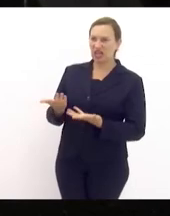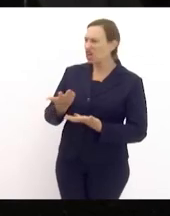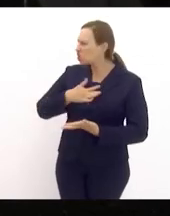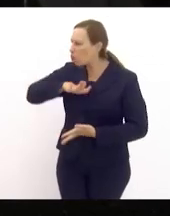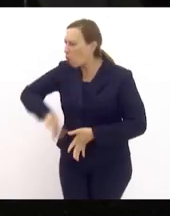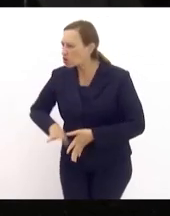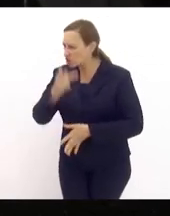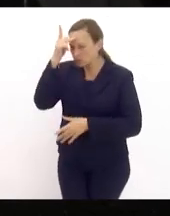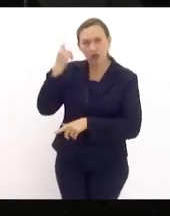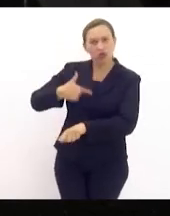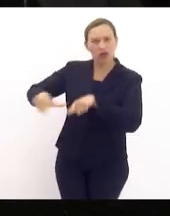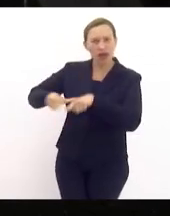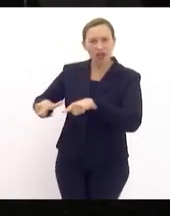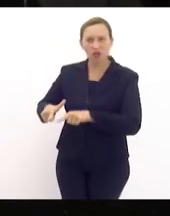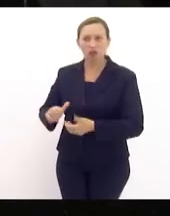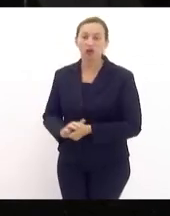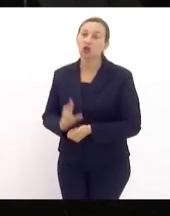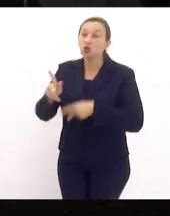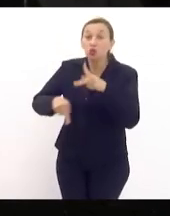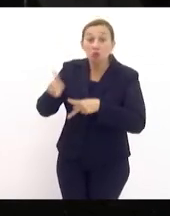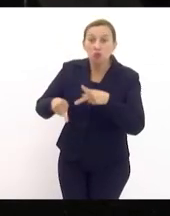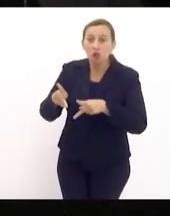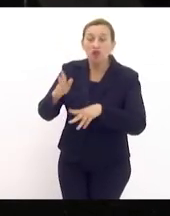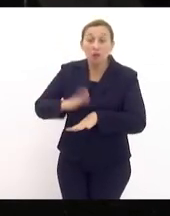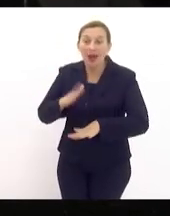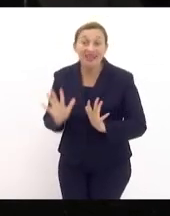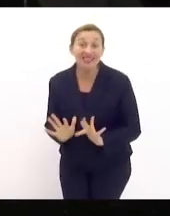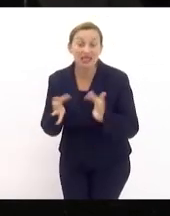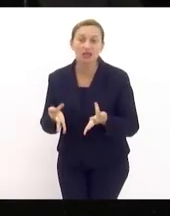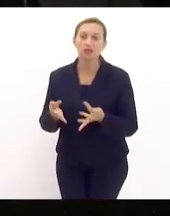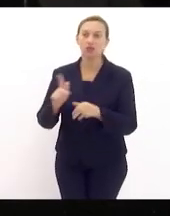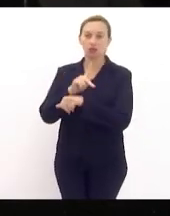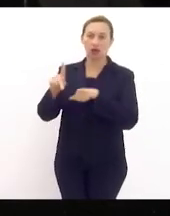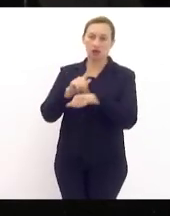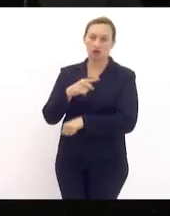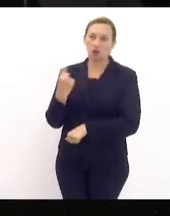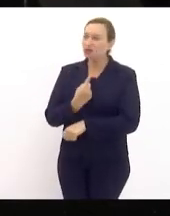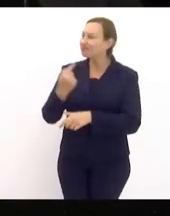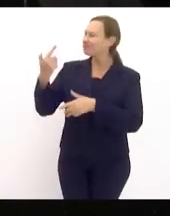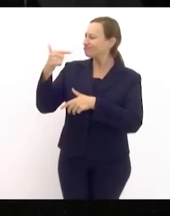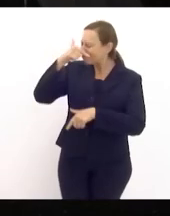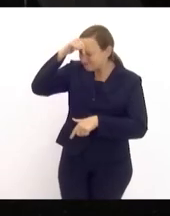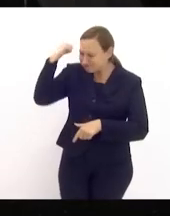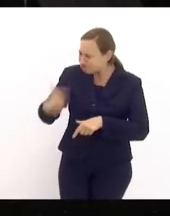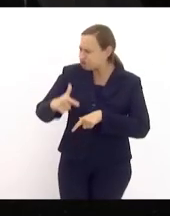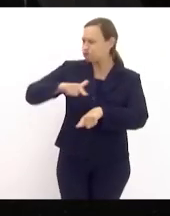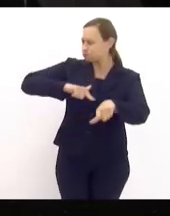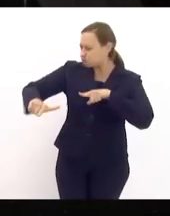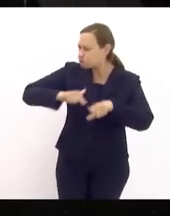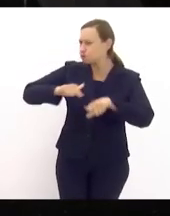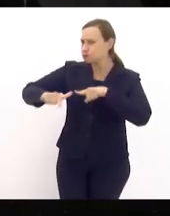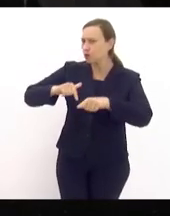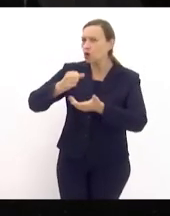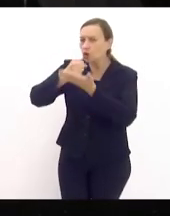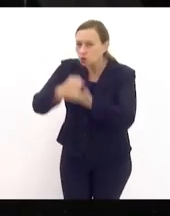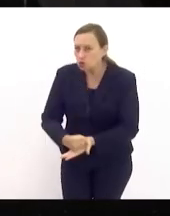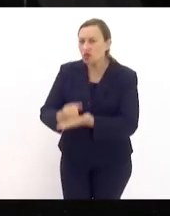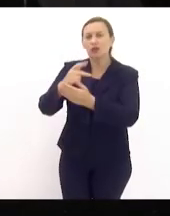trabalhadores, da população mais simples também do nosso país, que trabalha, que sustenta o